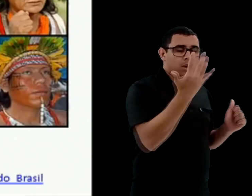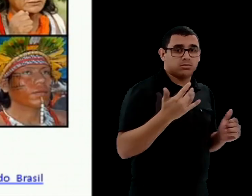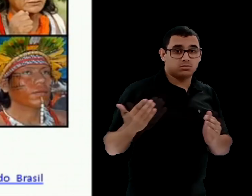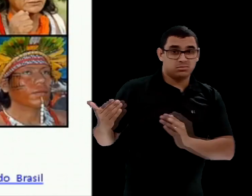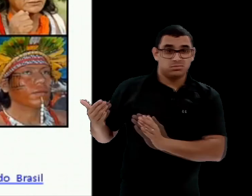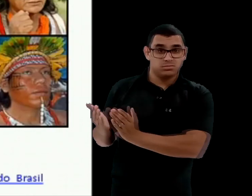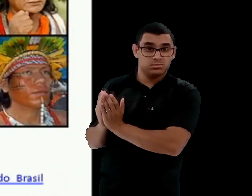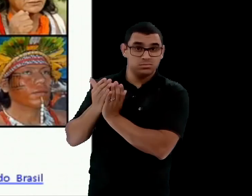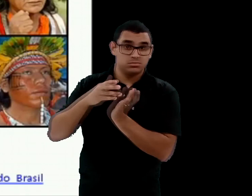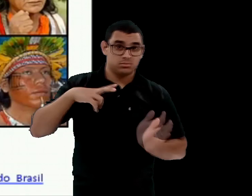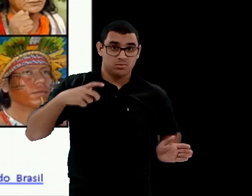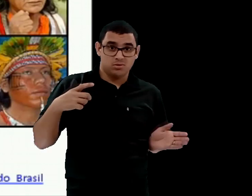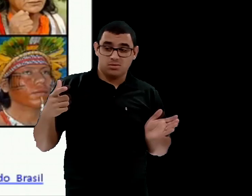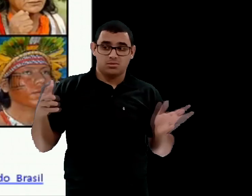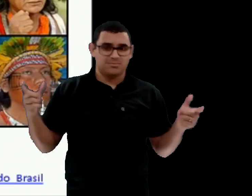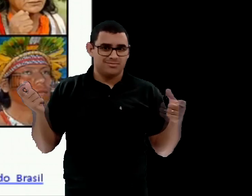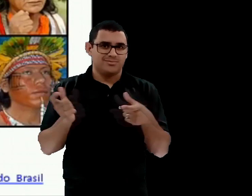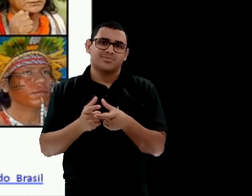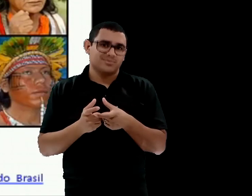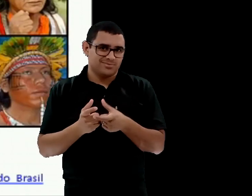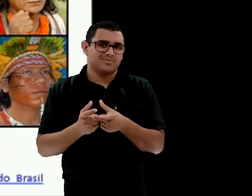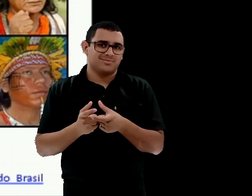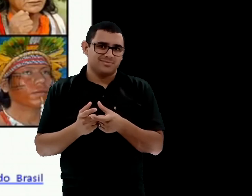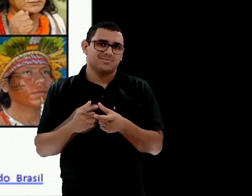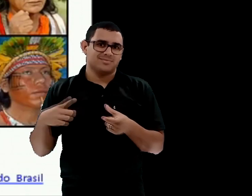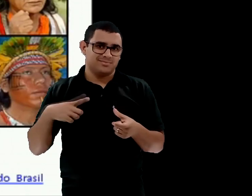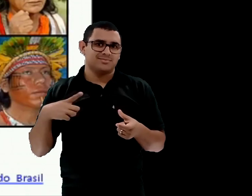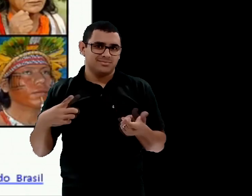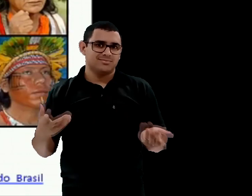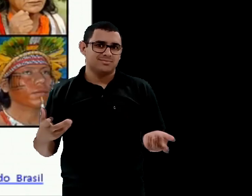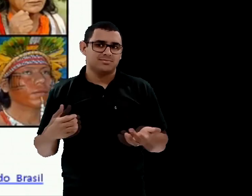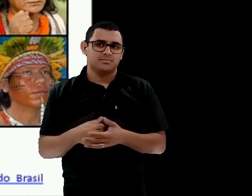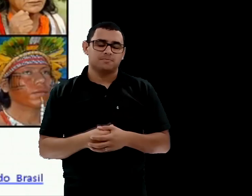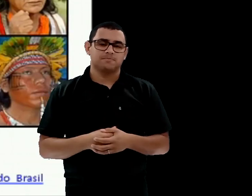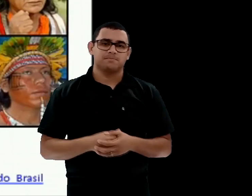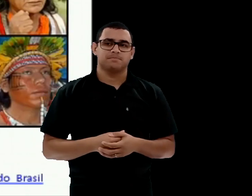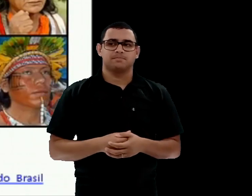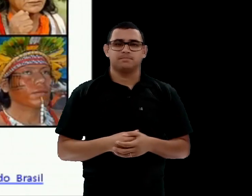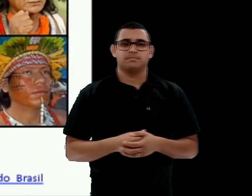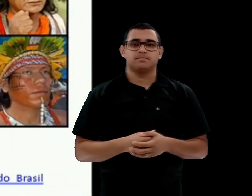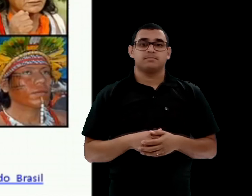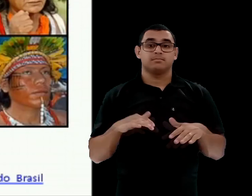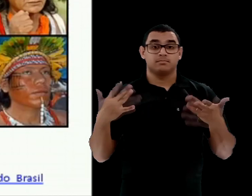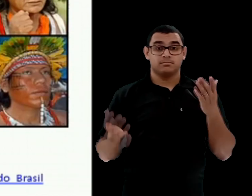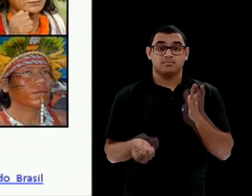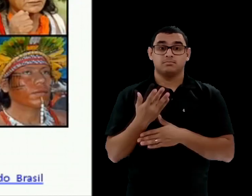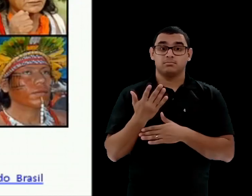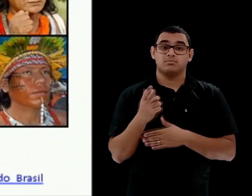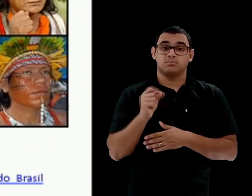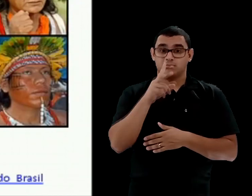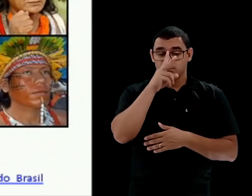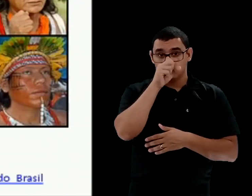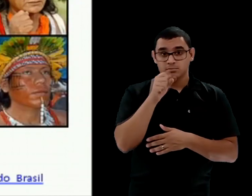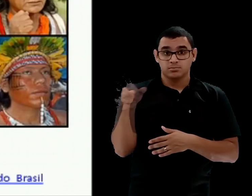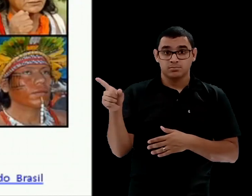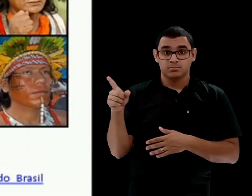né? Nos navios portugueses e espanhóis não viam exércitos gigantescos para combater esses povos indígenas. Então,